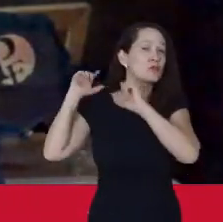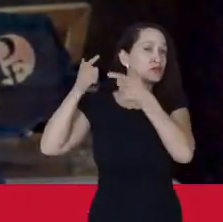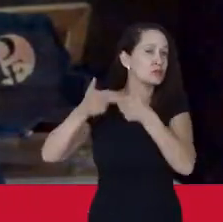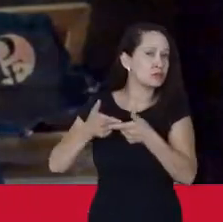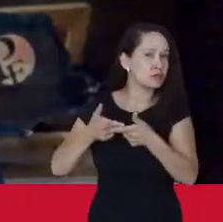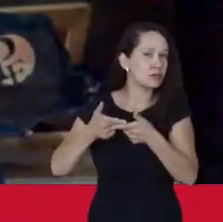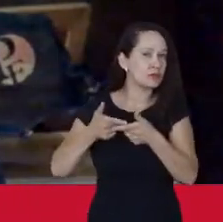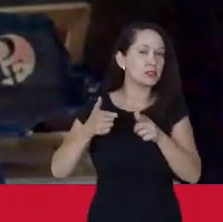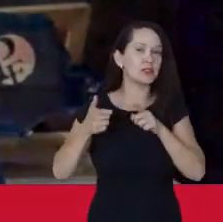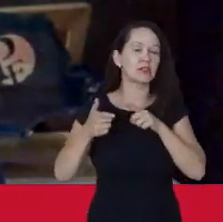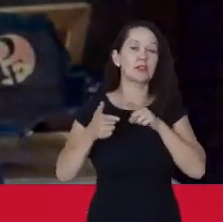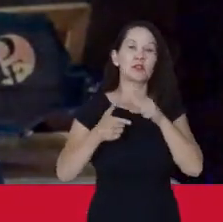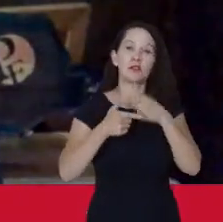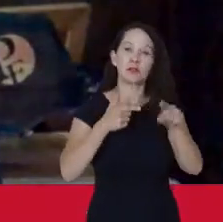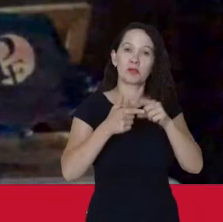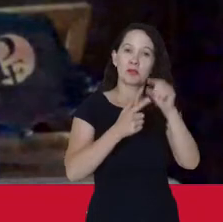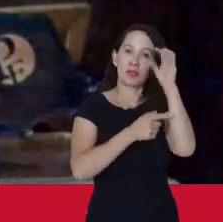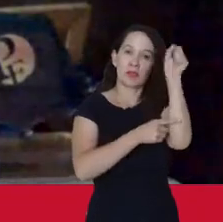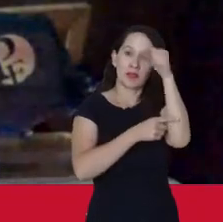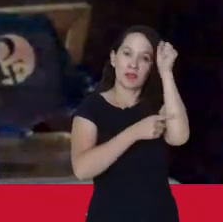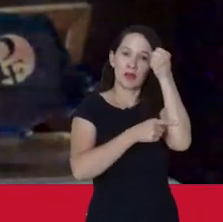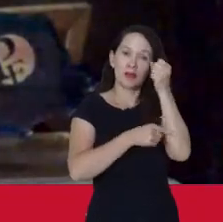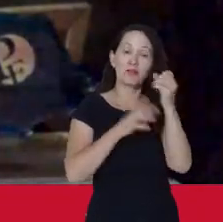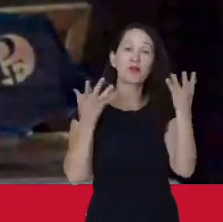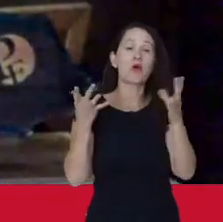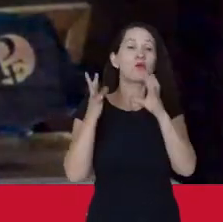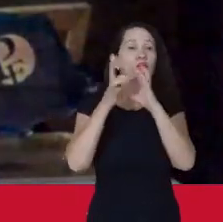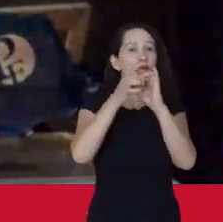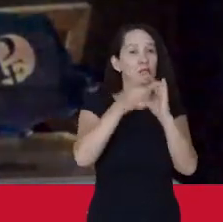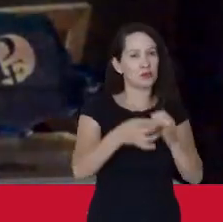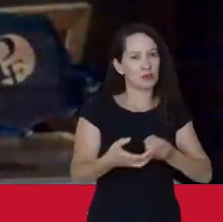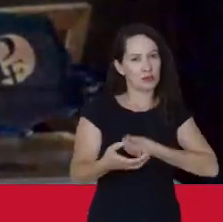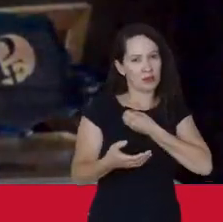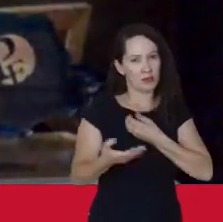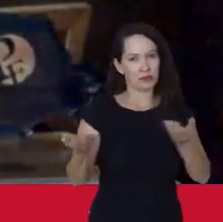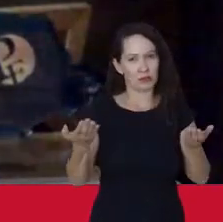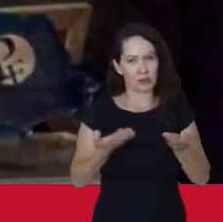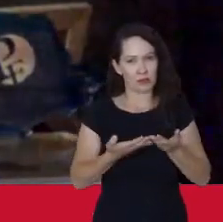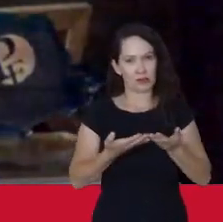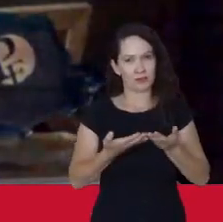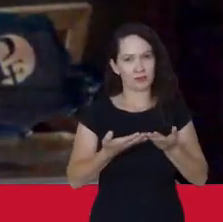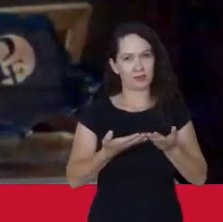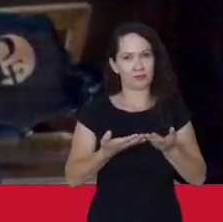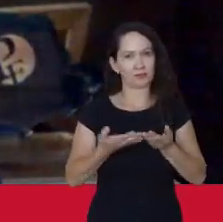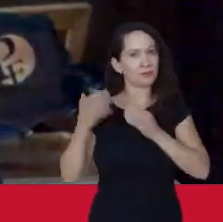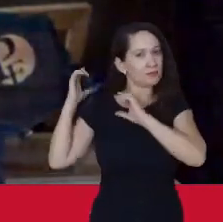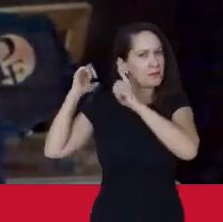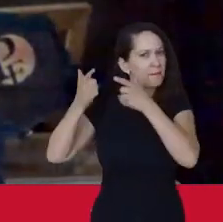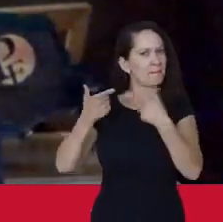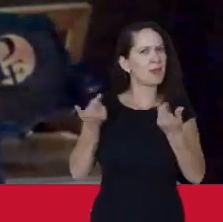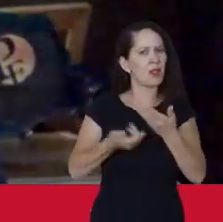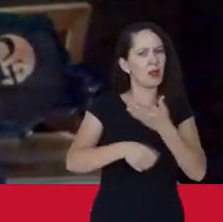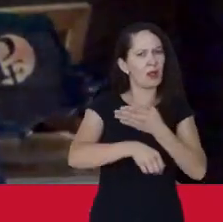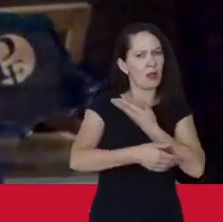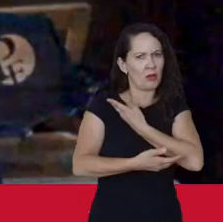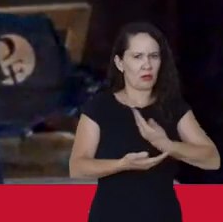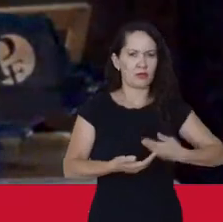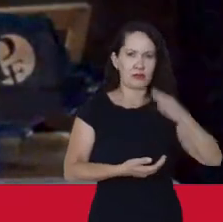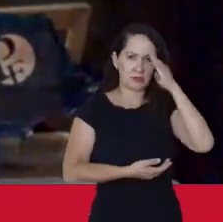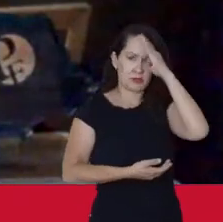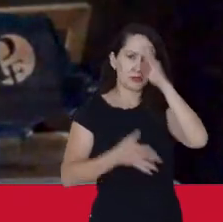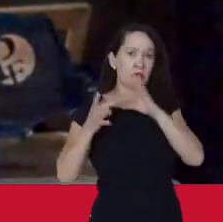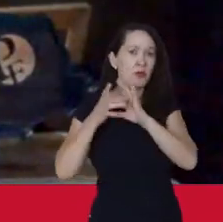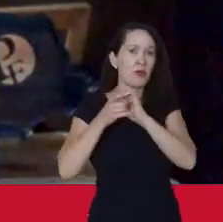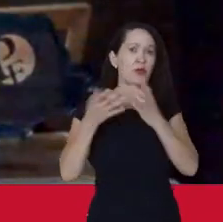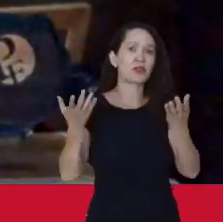e ela tem um problema muito grave de contexto que a gente está vivendo. origem é o governo Bolsonaro. O contexto